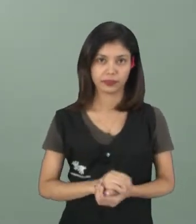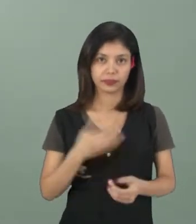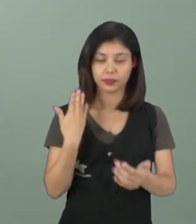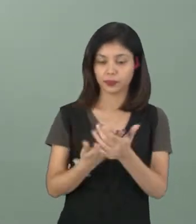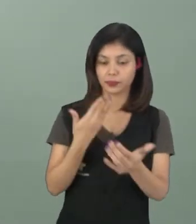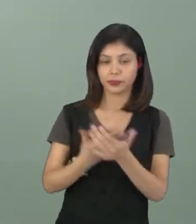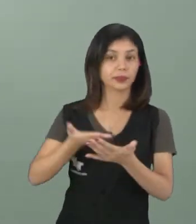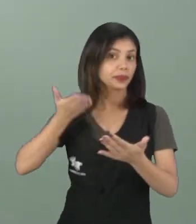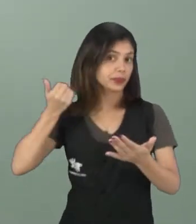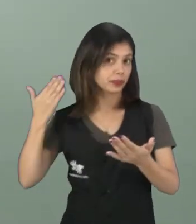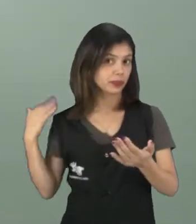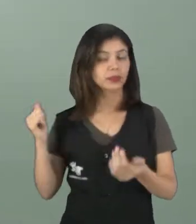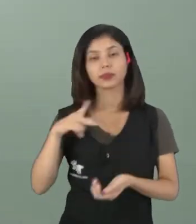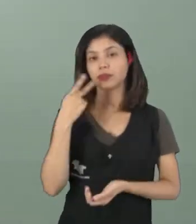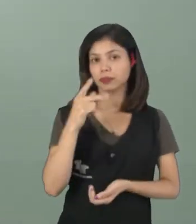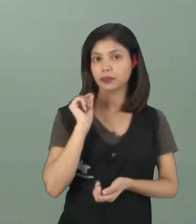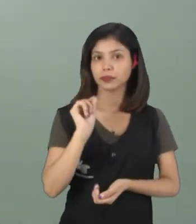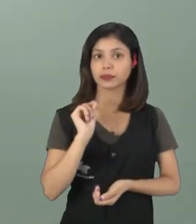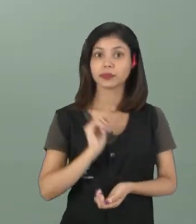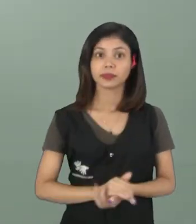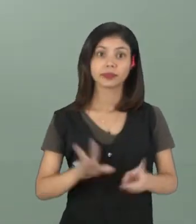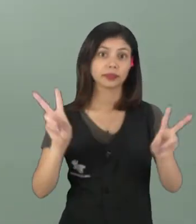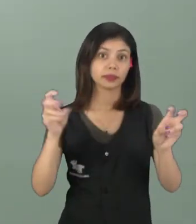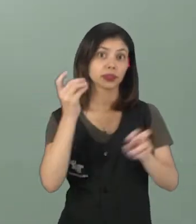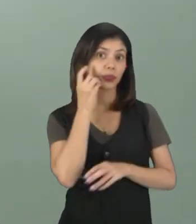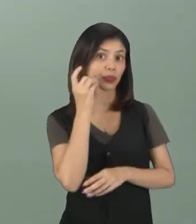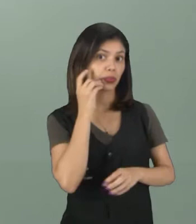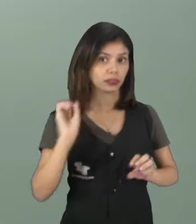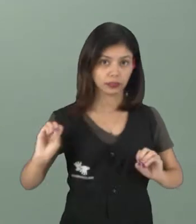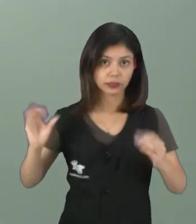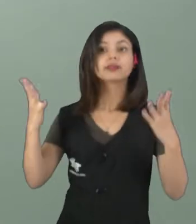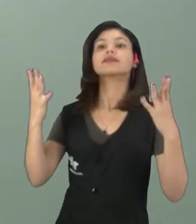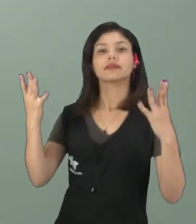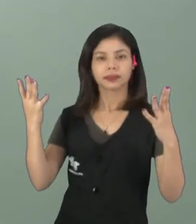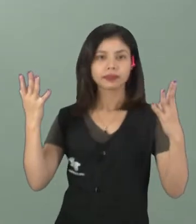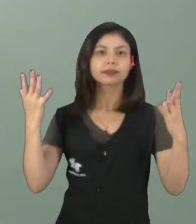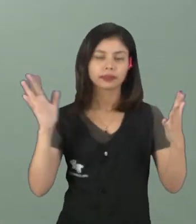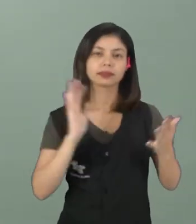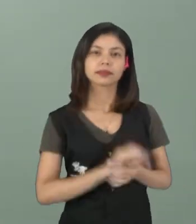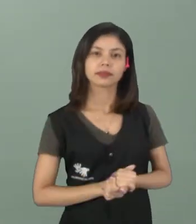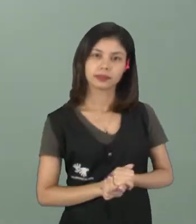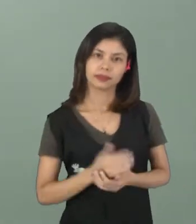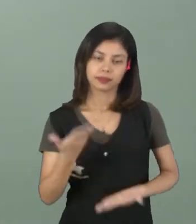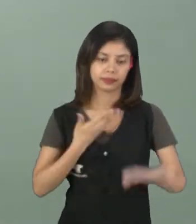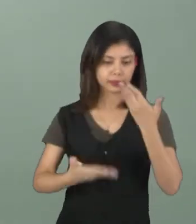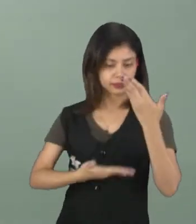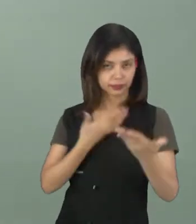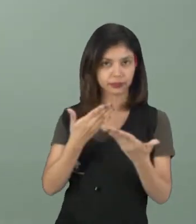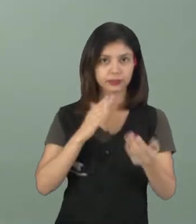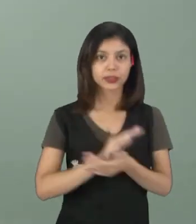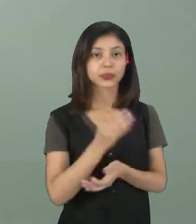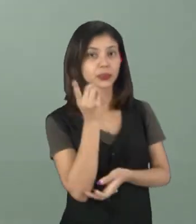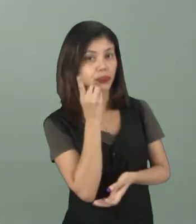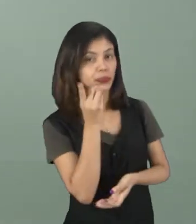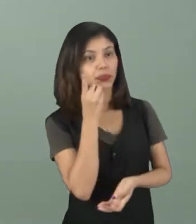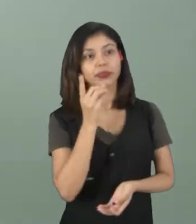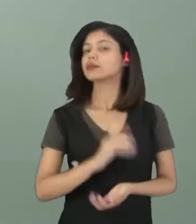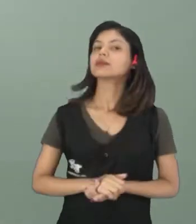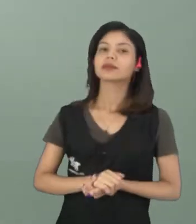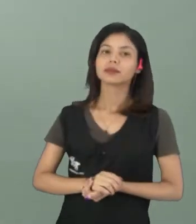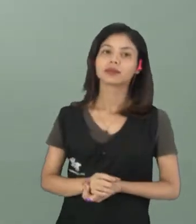as aulas anteriores falamos sobre datas comemorativas essa relação que tem com